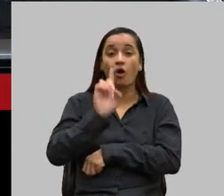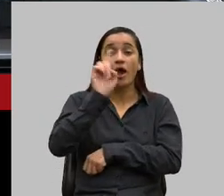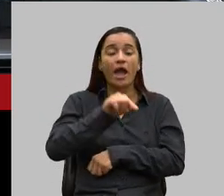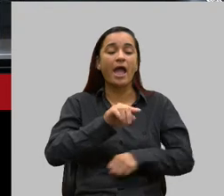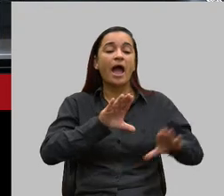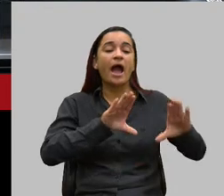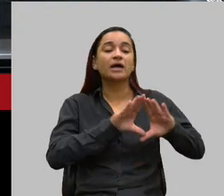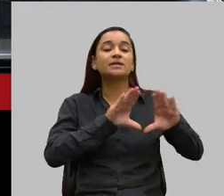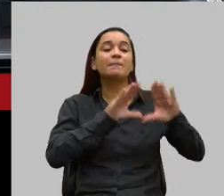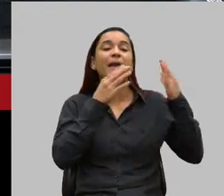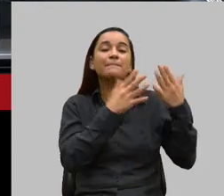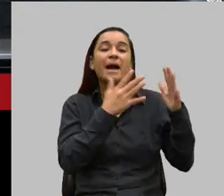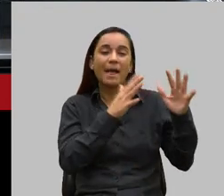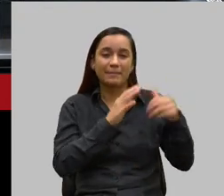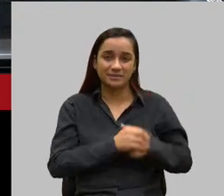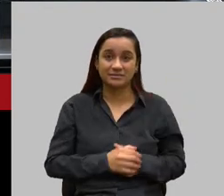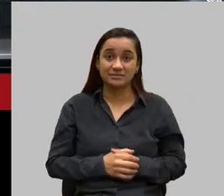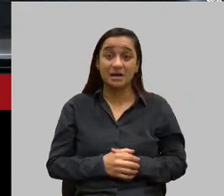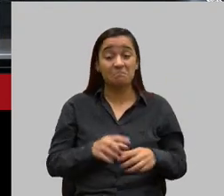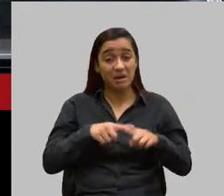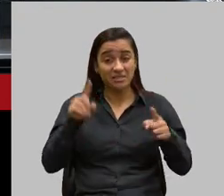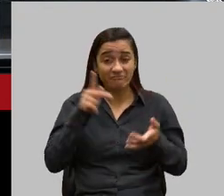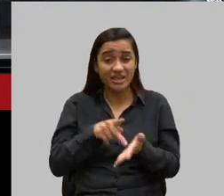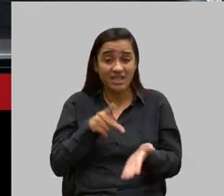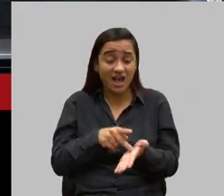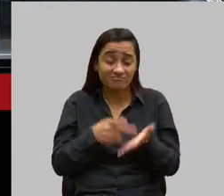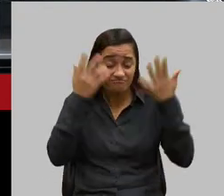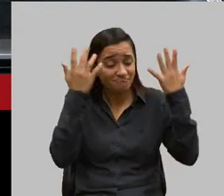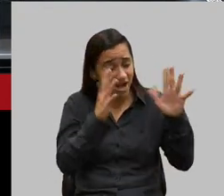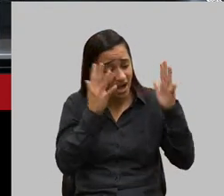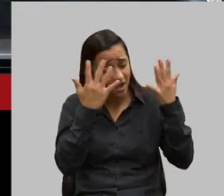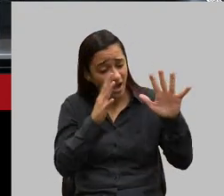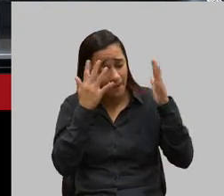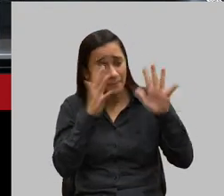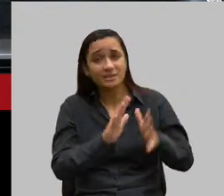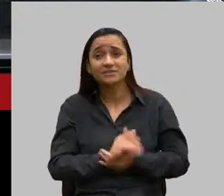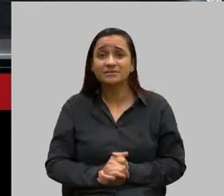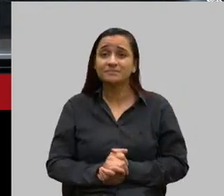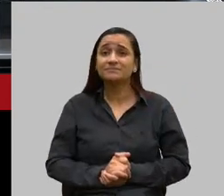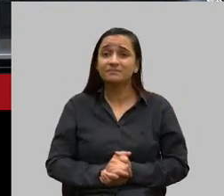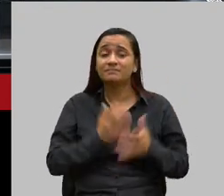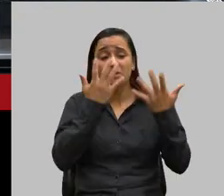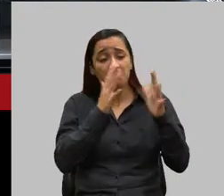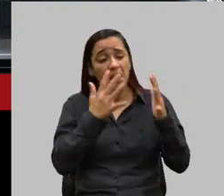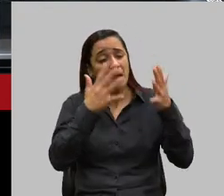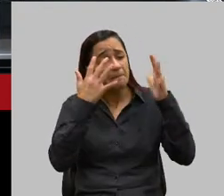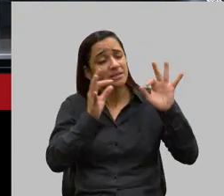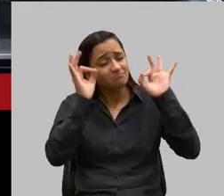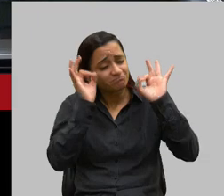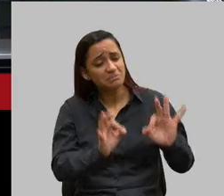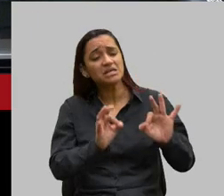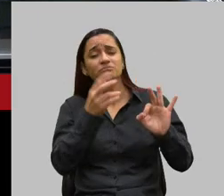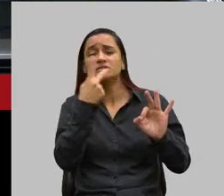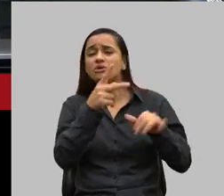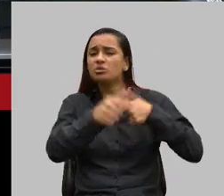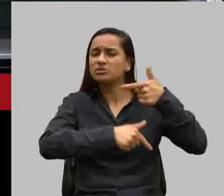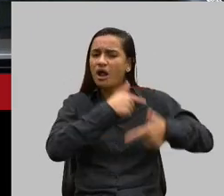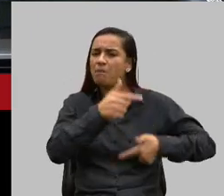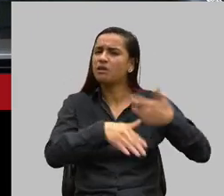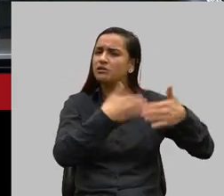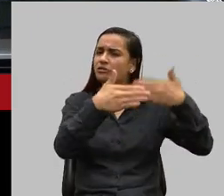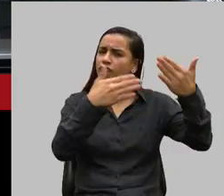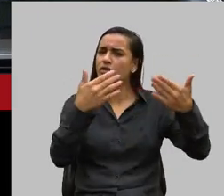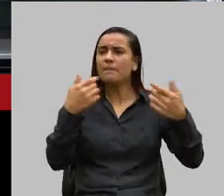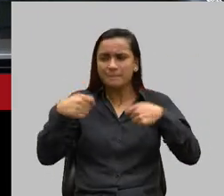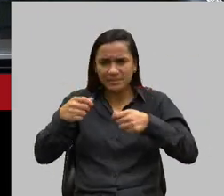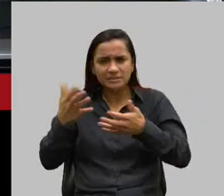aqui Parabéns secretário parabéns pelo serviço desenvolvido temos que melhorar muito